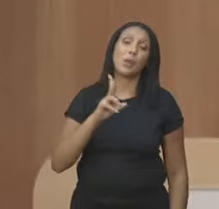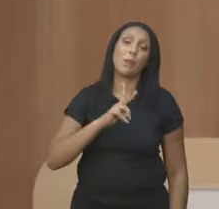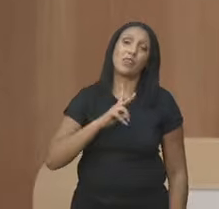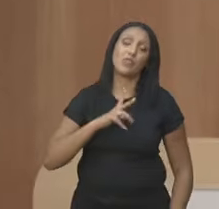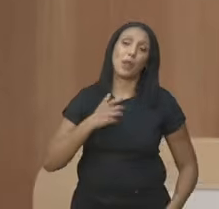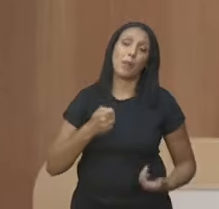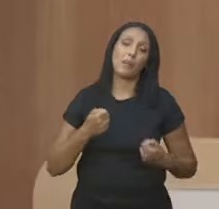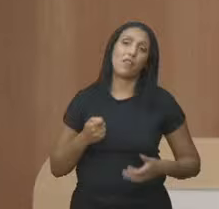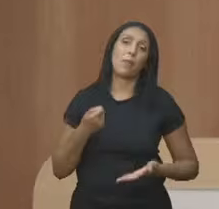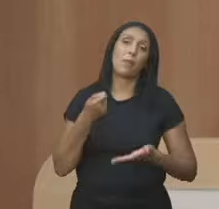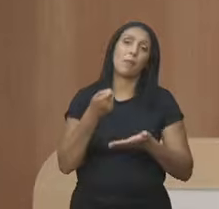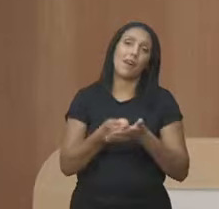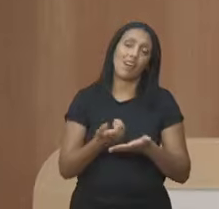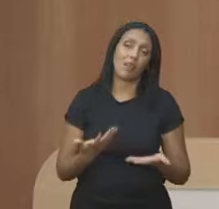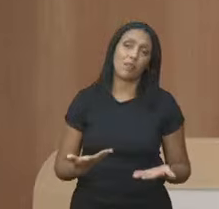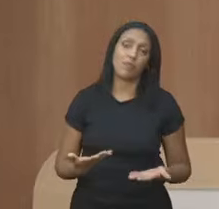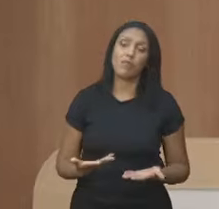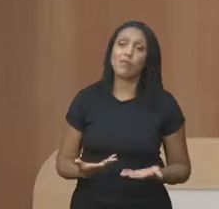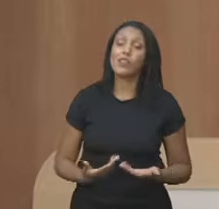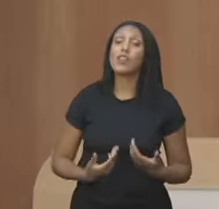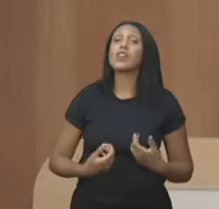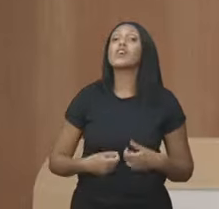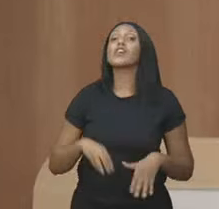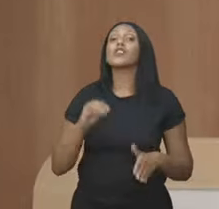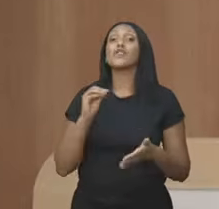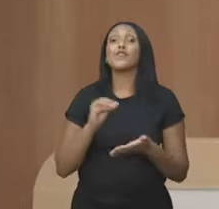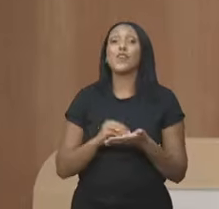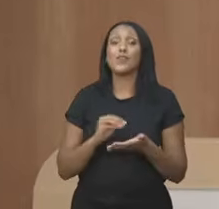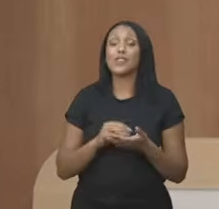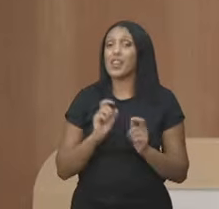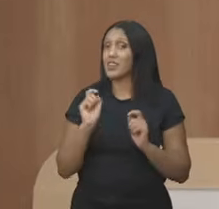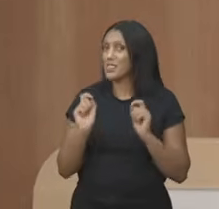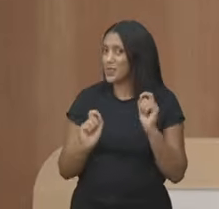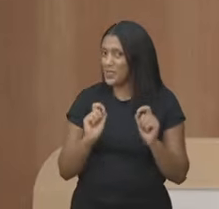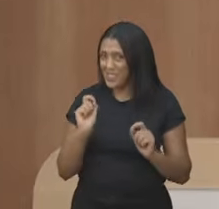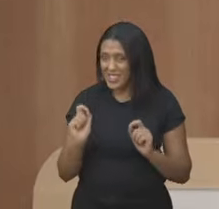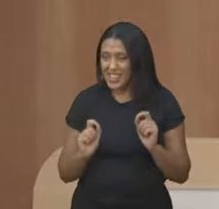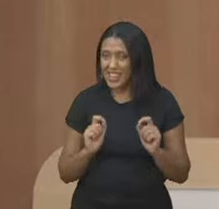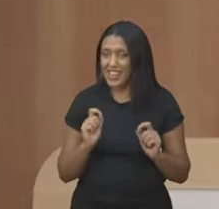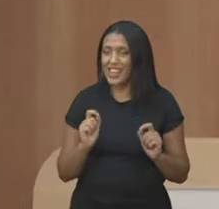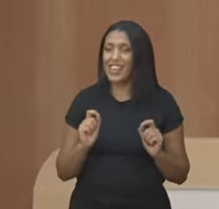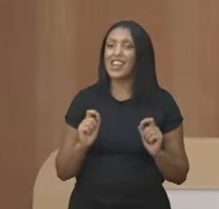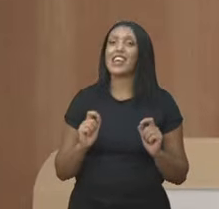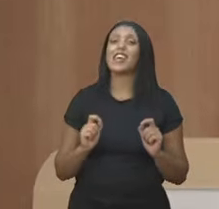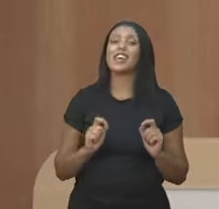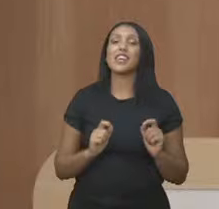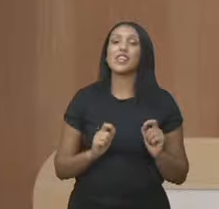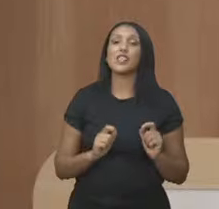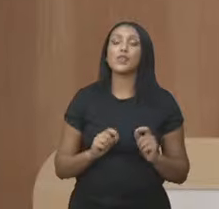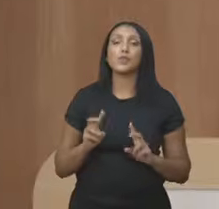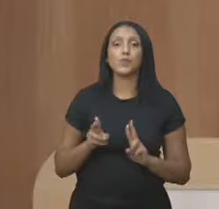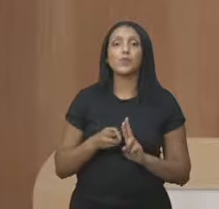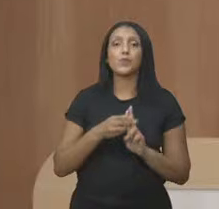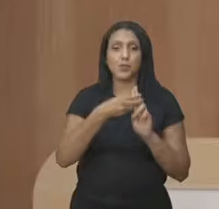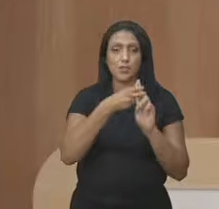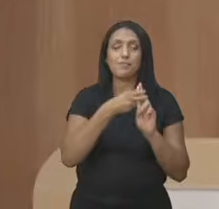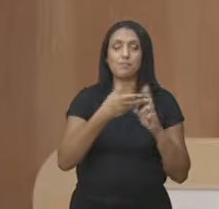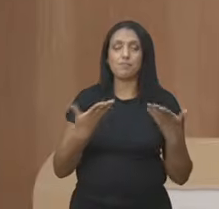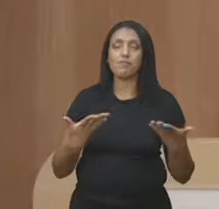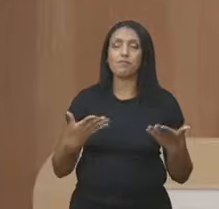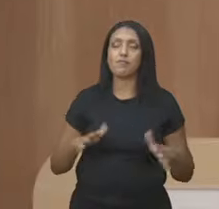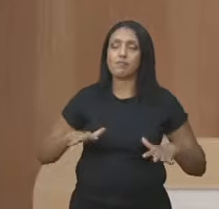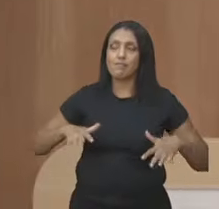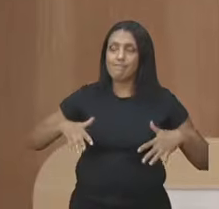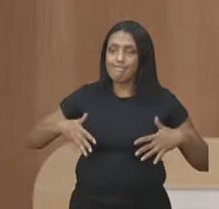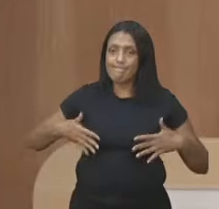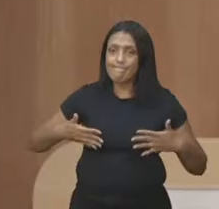foi adquirida com recursos públicos, pastor, foi adquirida em 2012 por um programa que existia na época do Ministério da Saúde, e apesar da gente ter